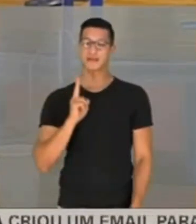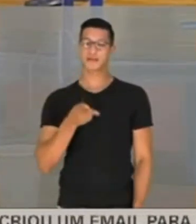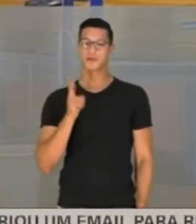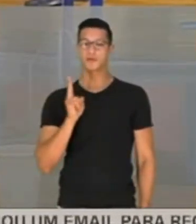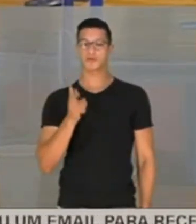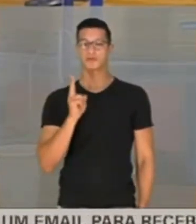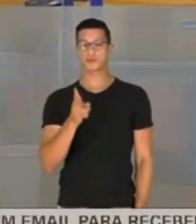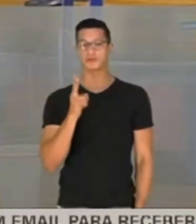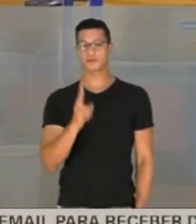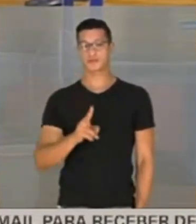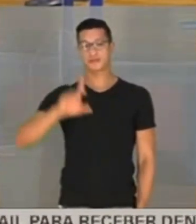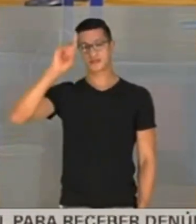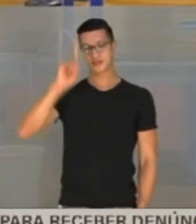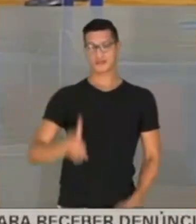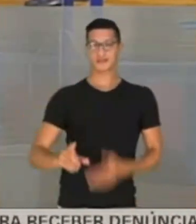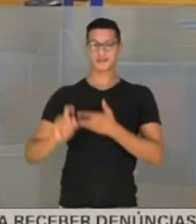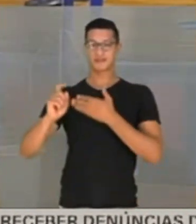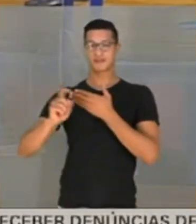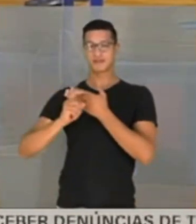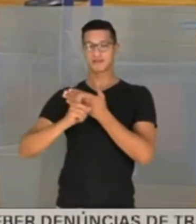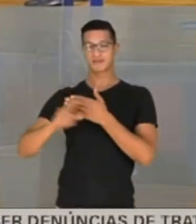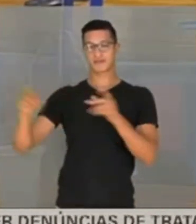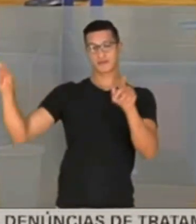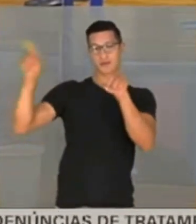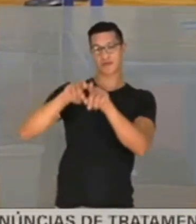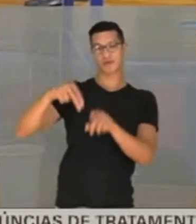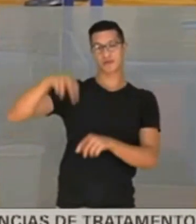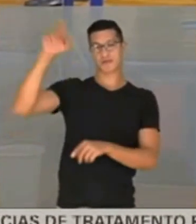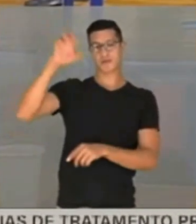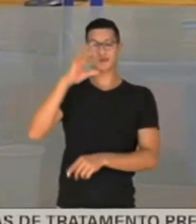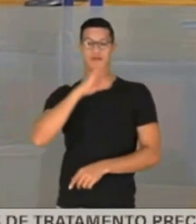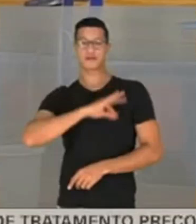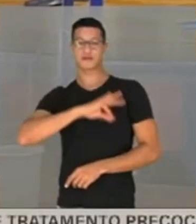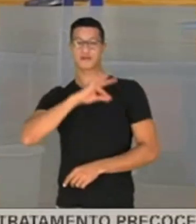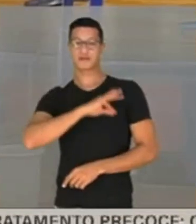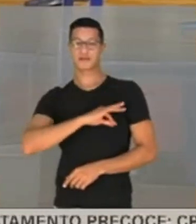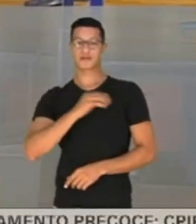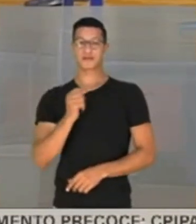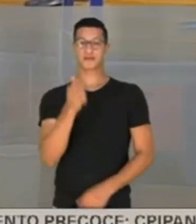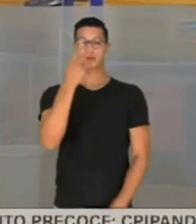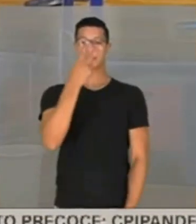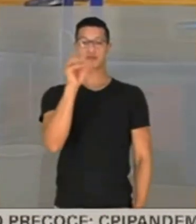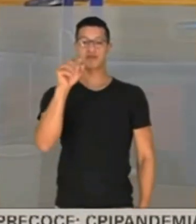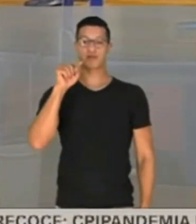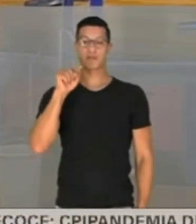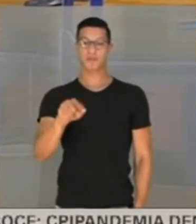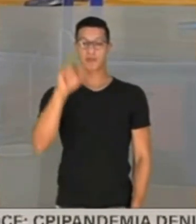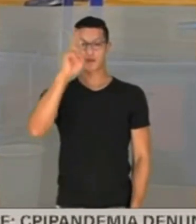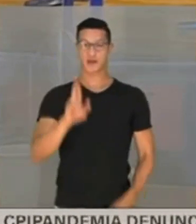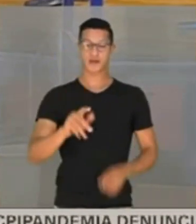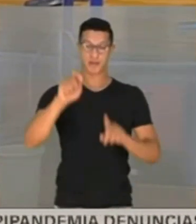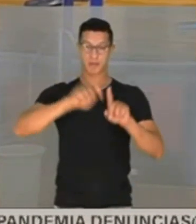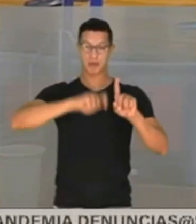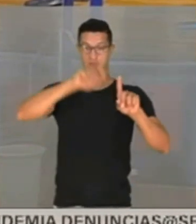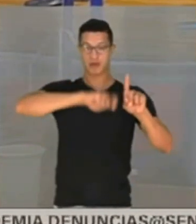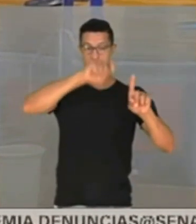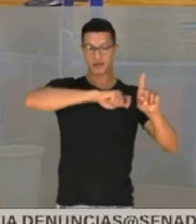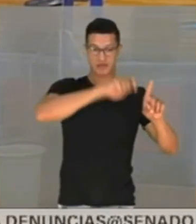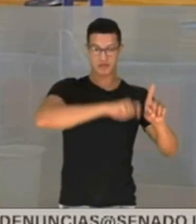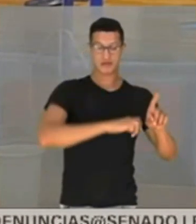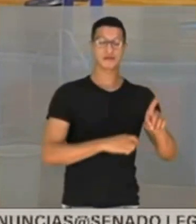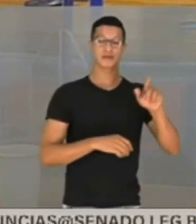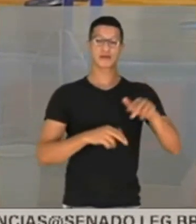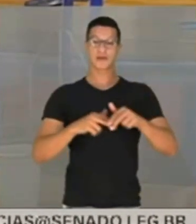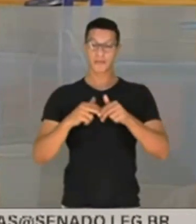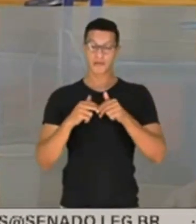continua diretor executivo do consórcio Nordeste, recebendo um salário aí de quase R$20 mil por mês. E